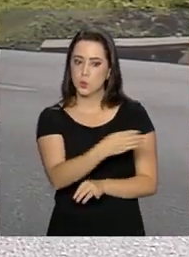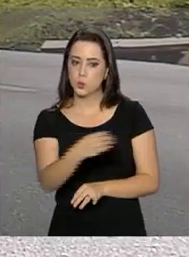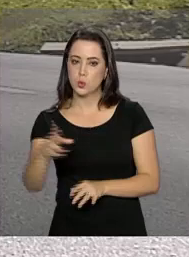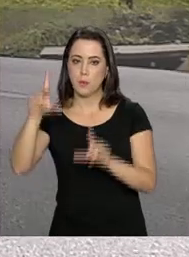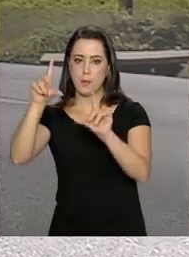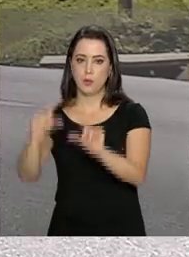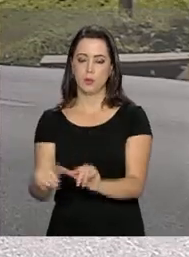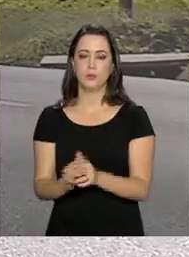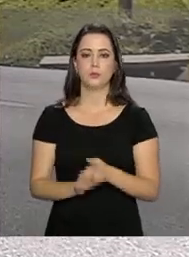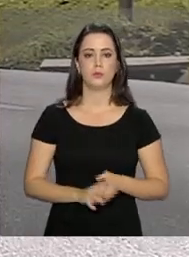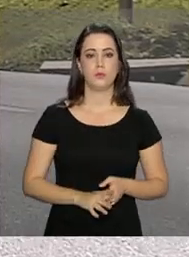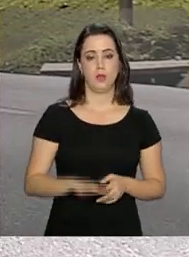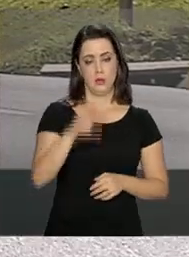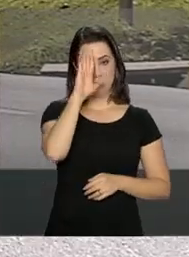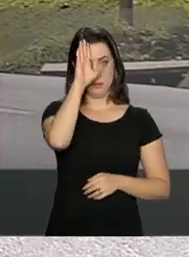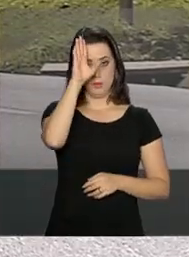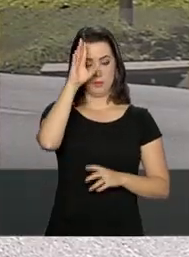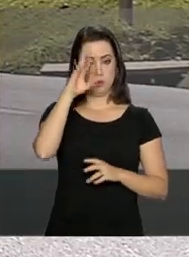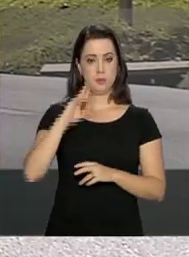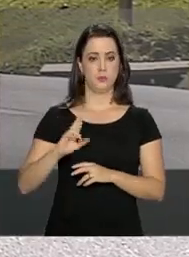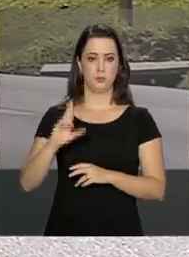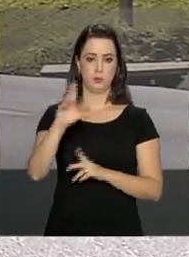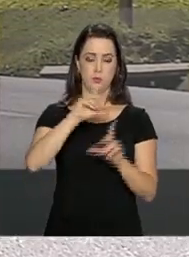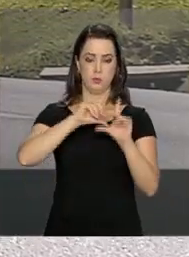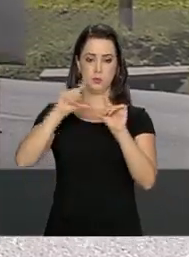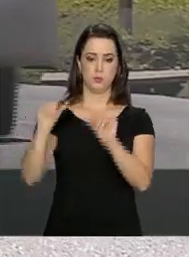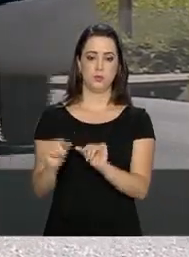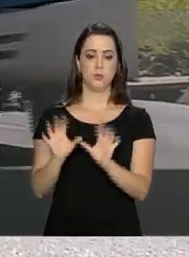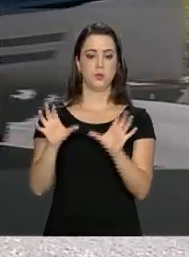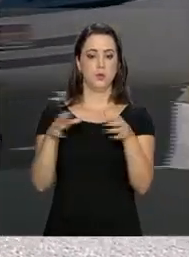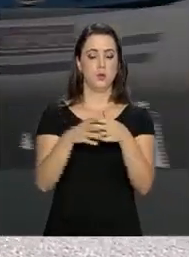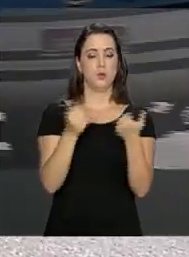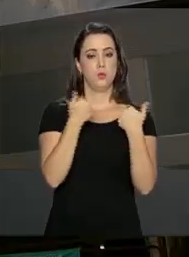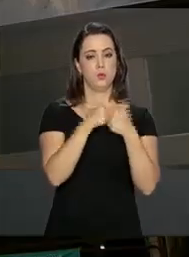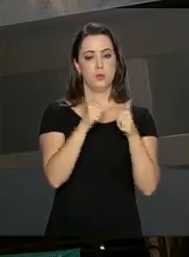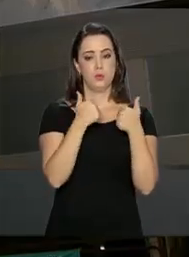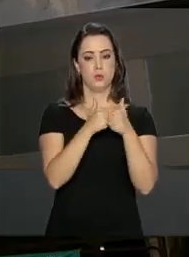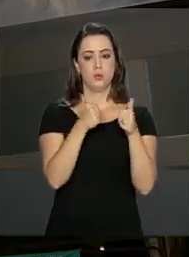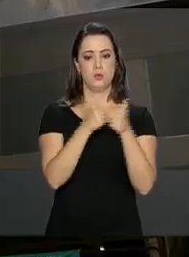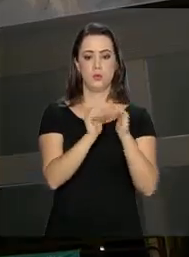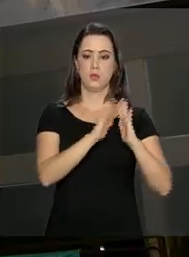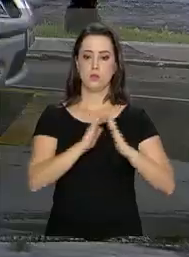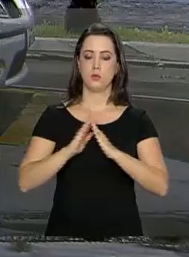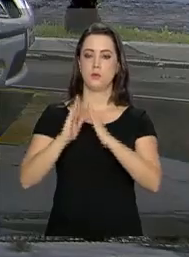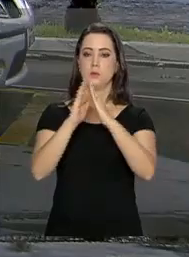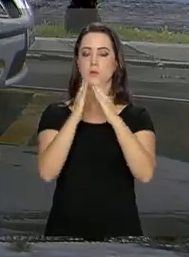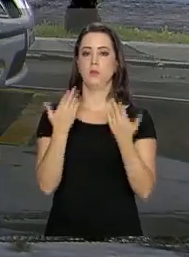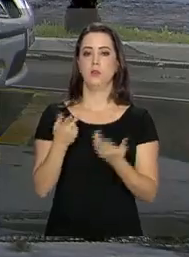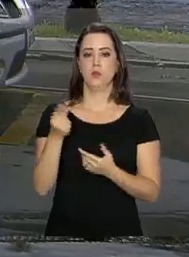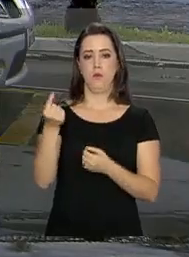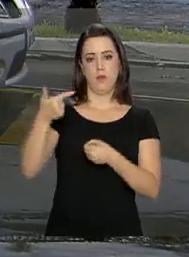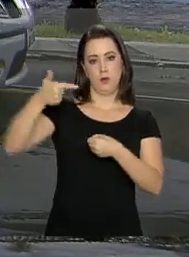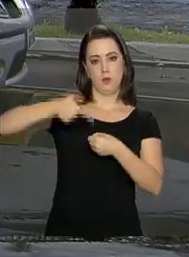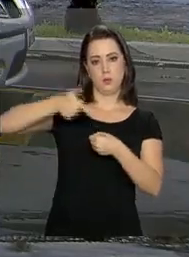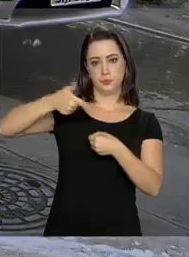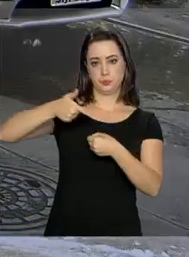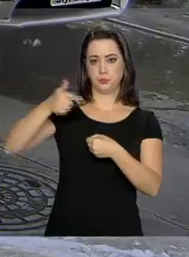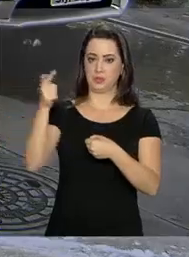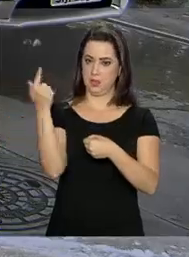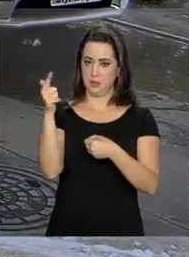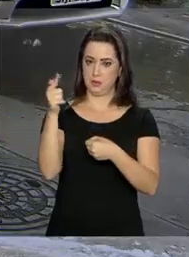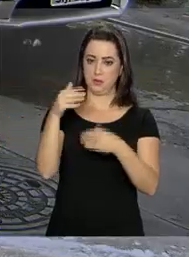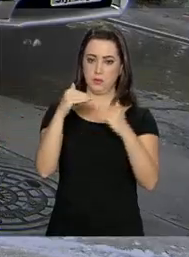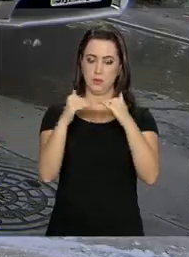os principais responsáveis pela queda foram os setores de transporte e habitação o preço da gasolina caiu